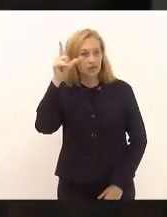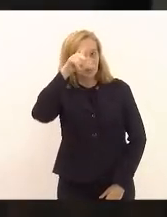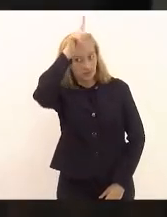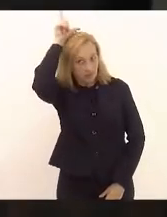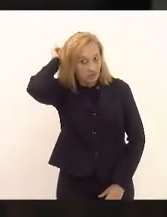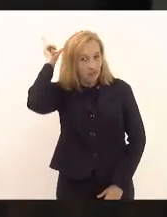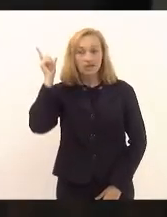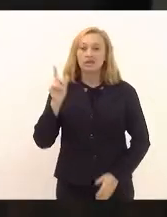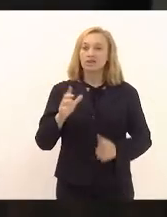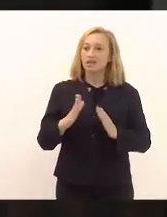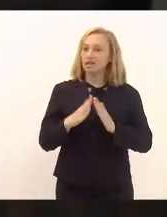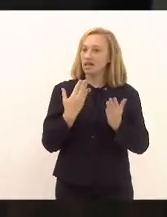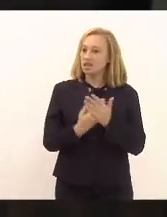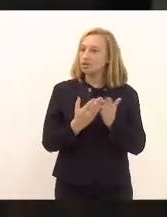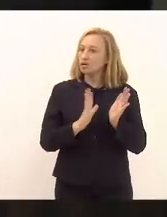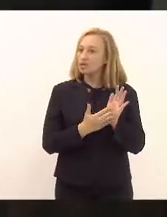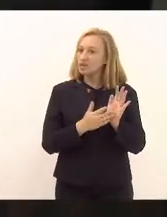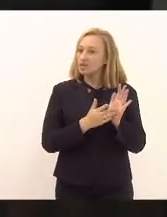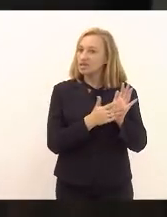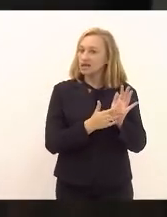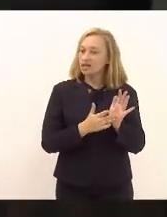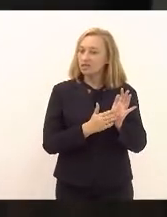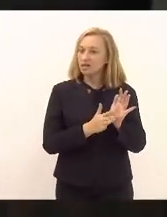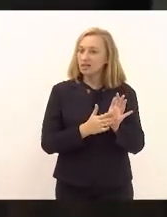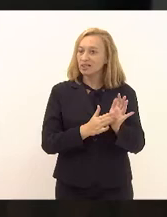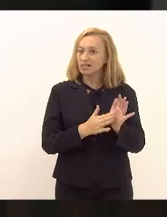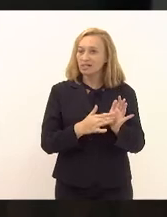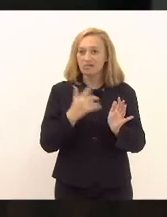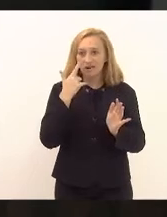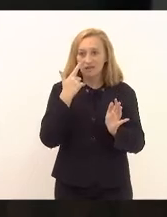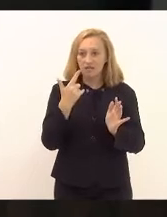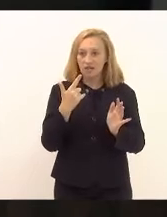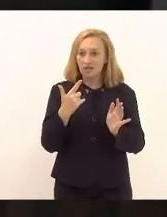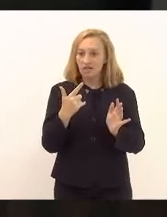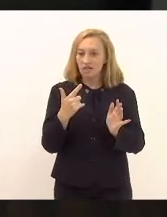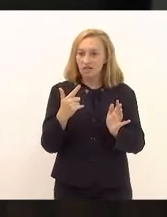que a escola de samba, em cima da hora, vai fazer, vai reviver o samba.